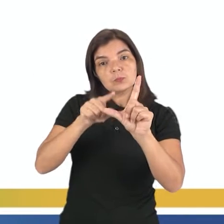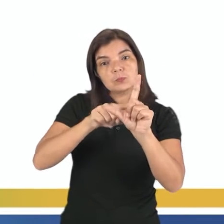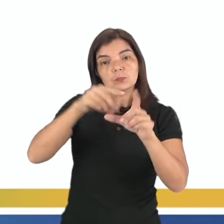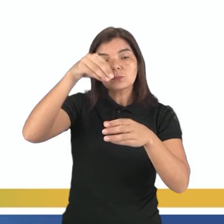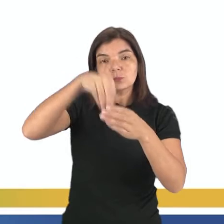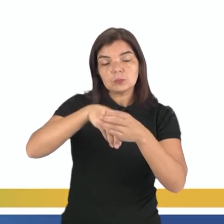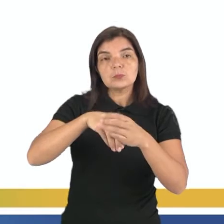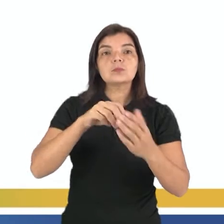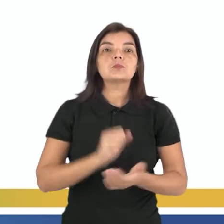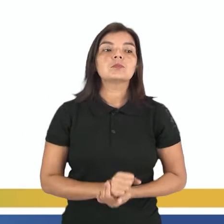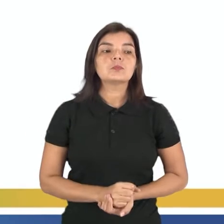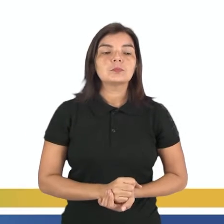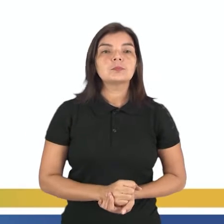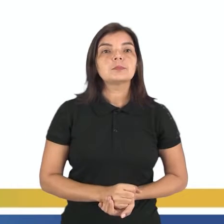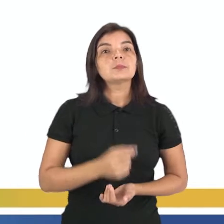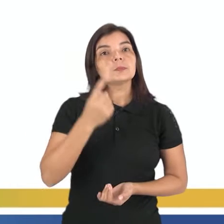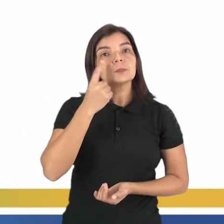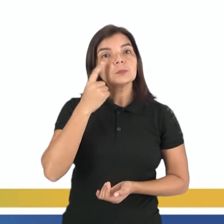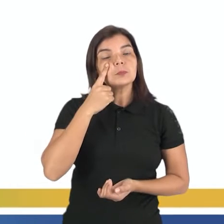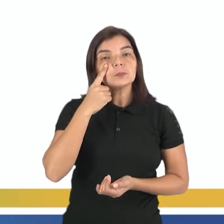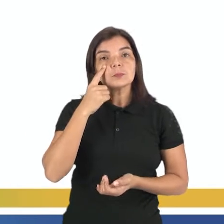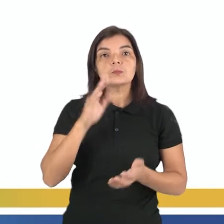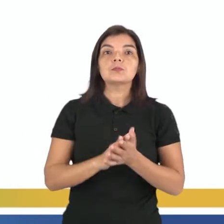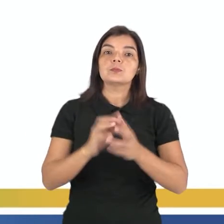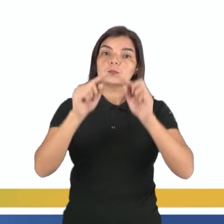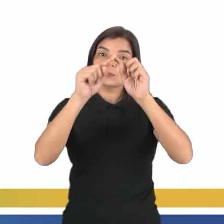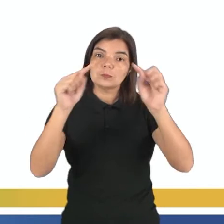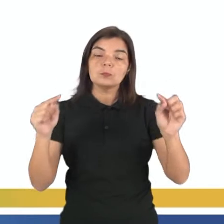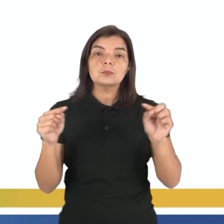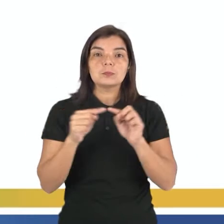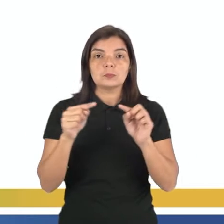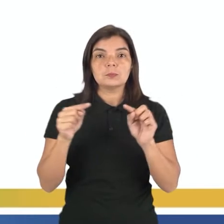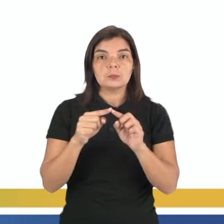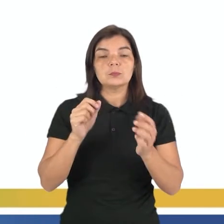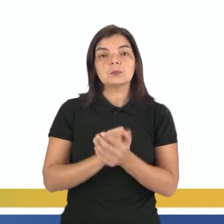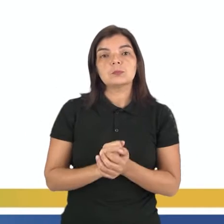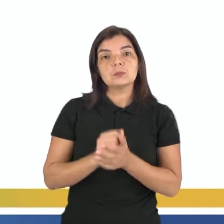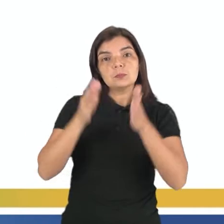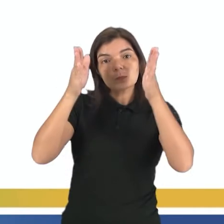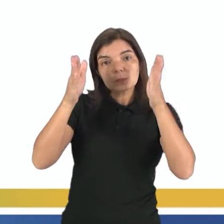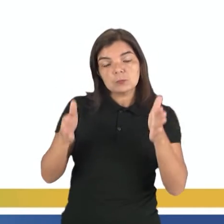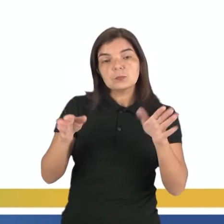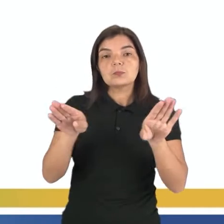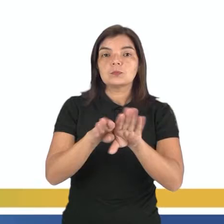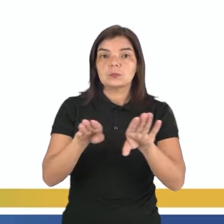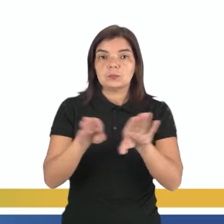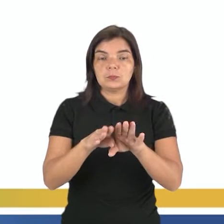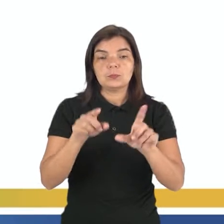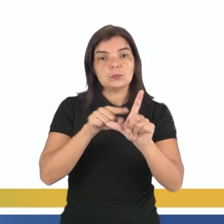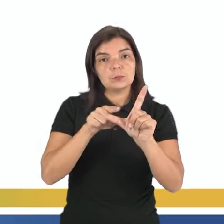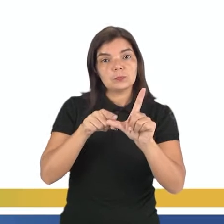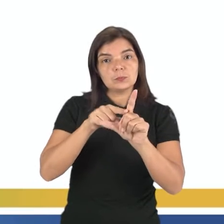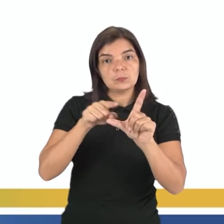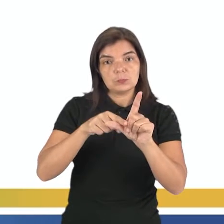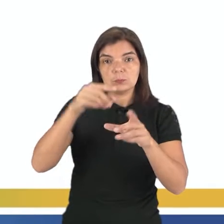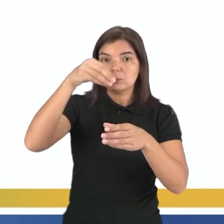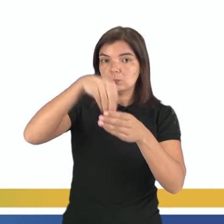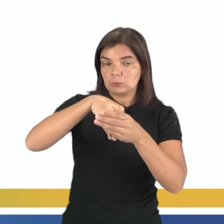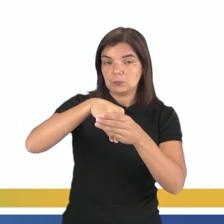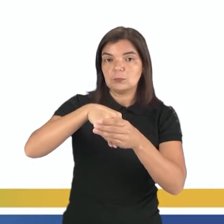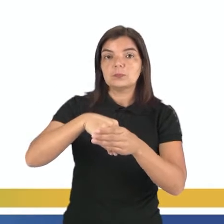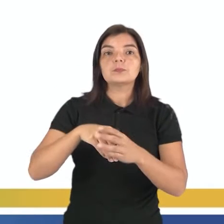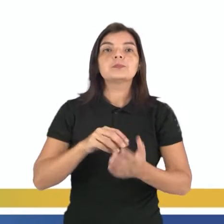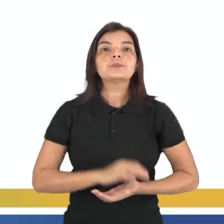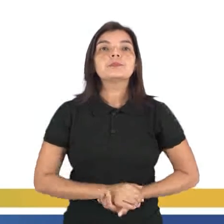internos. Então, o triângulo pode ser classificado dessas duas formas, em relação aos seus lados e em relação às medidas dos ângulos